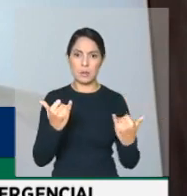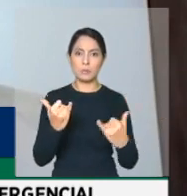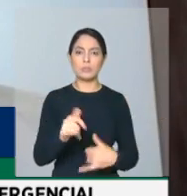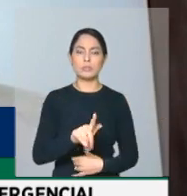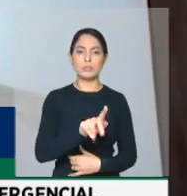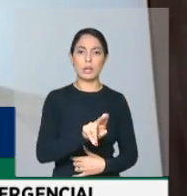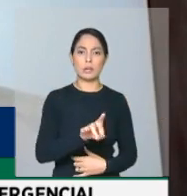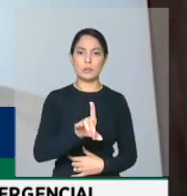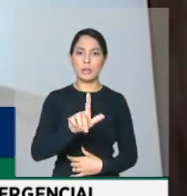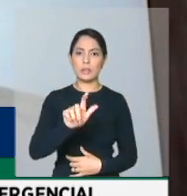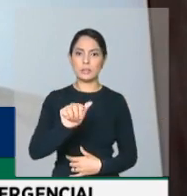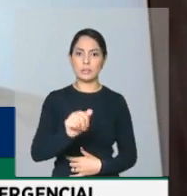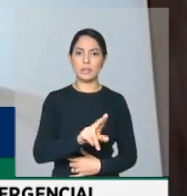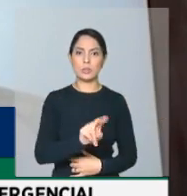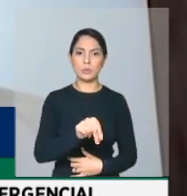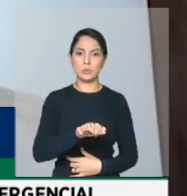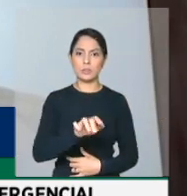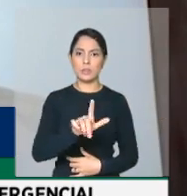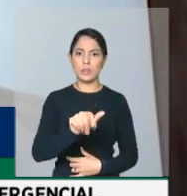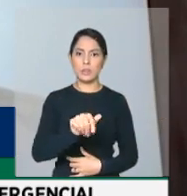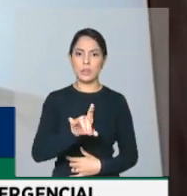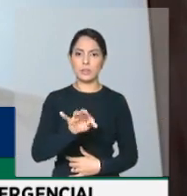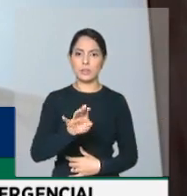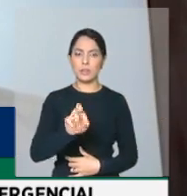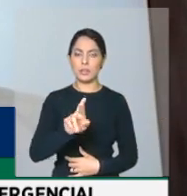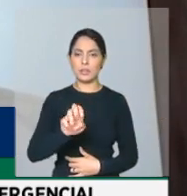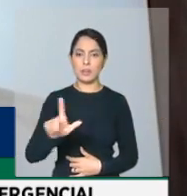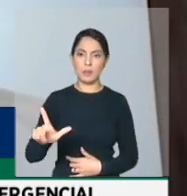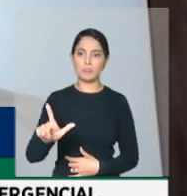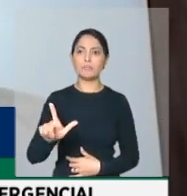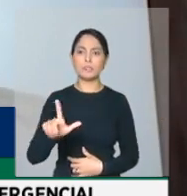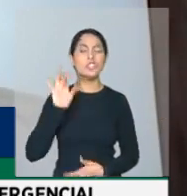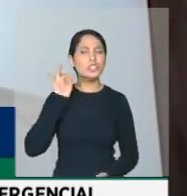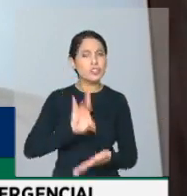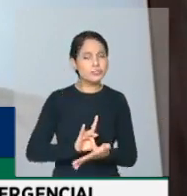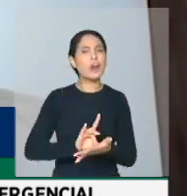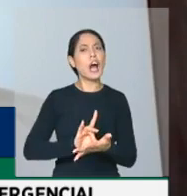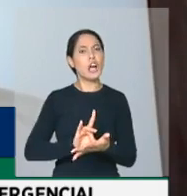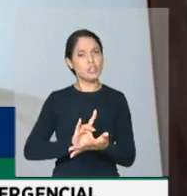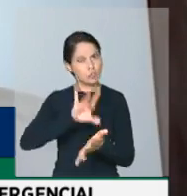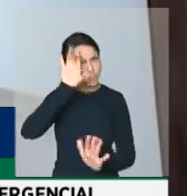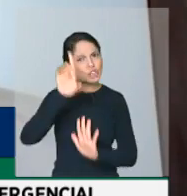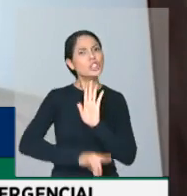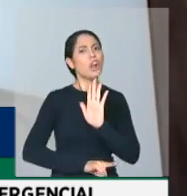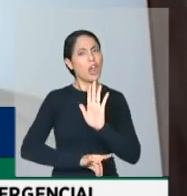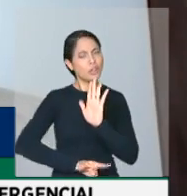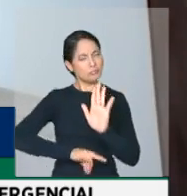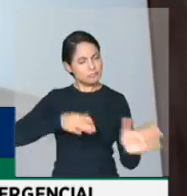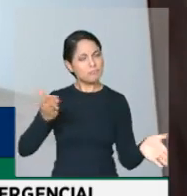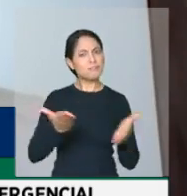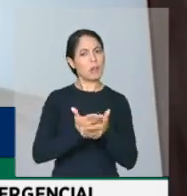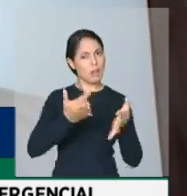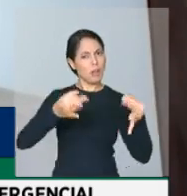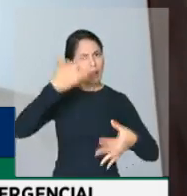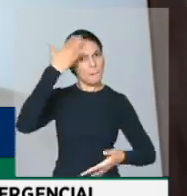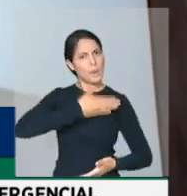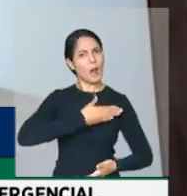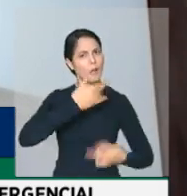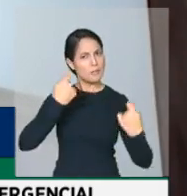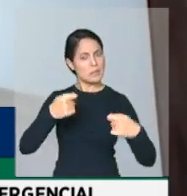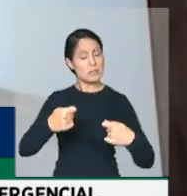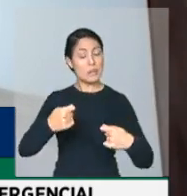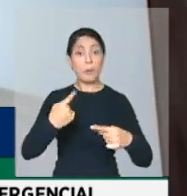dos dependentes, ou seja, o poder familiar exercido de fato e de direito, de forma que, até que seja